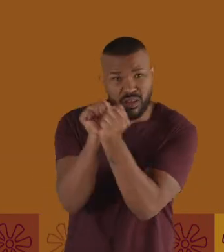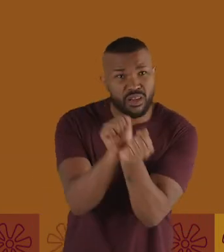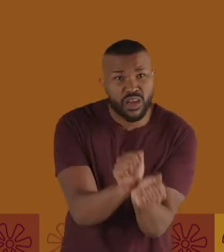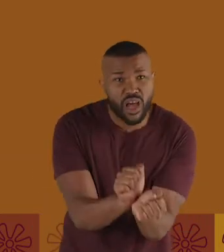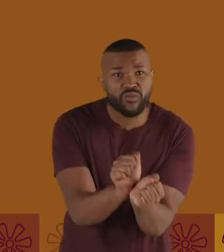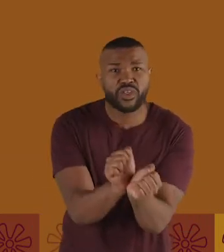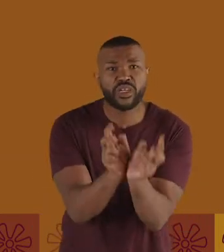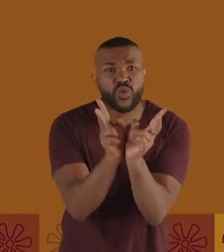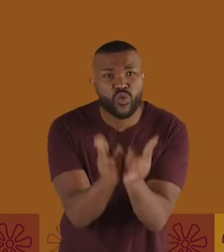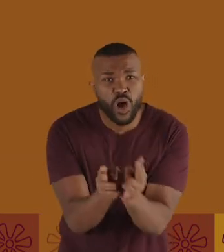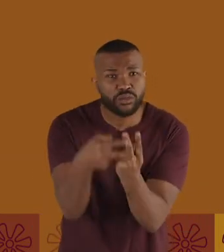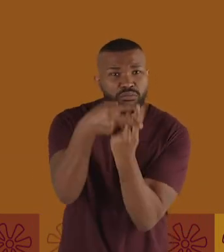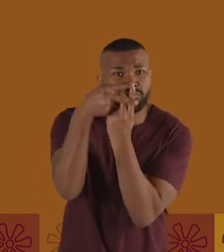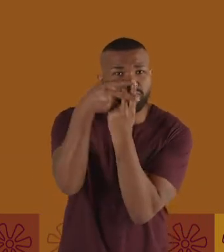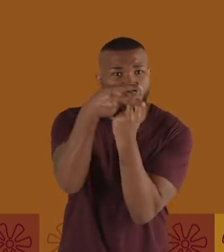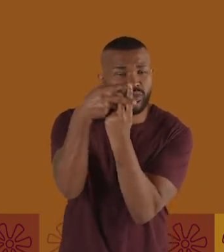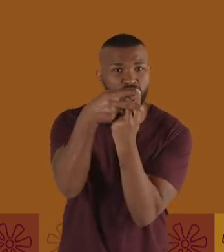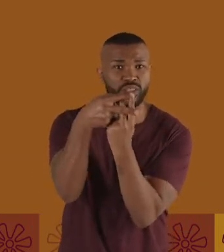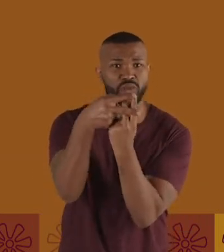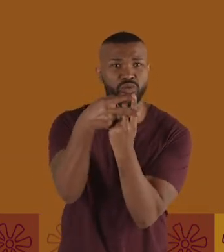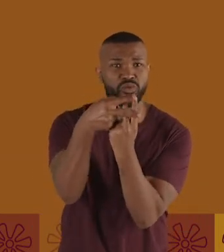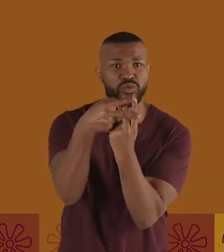Escravidão é igual prisão.